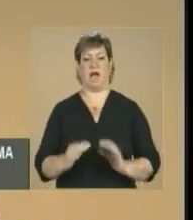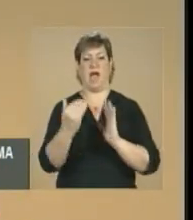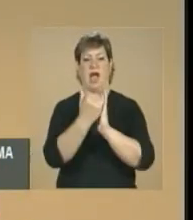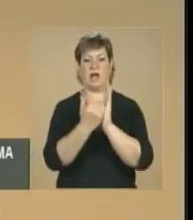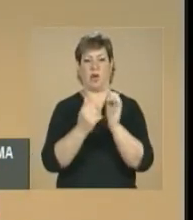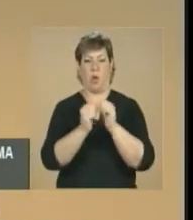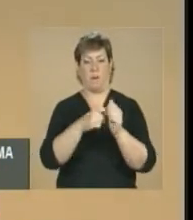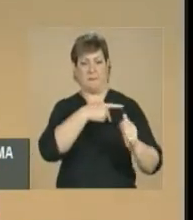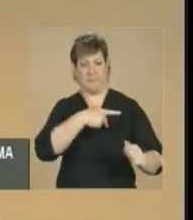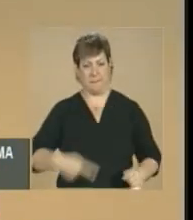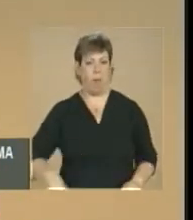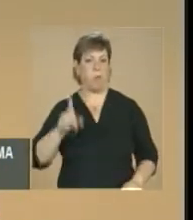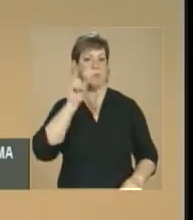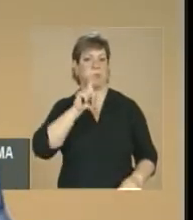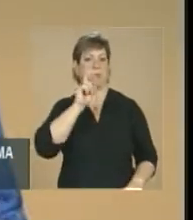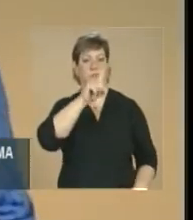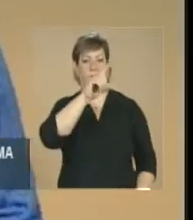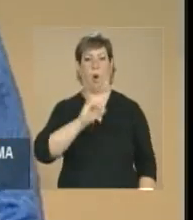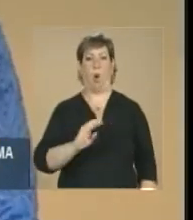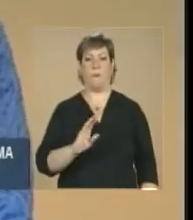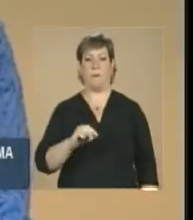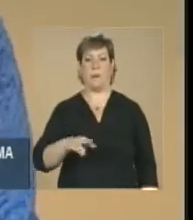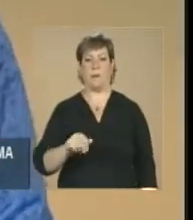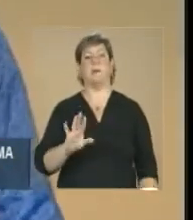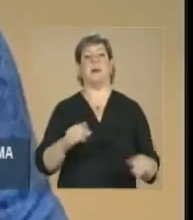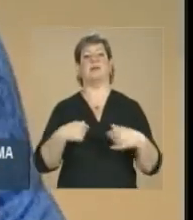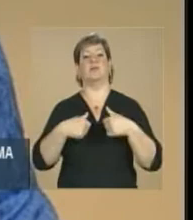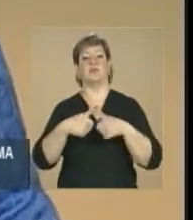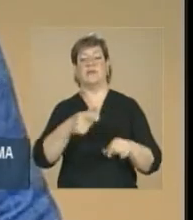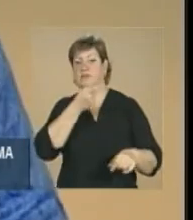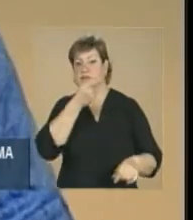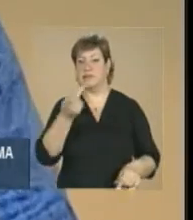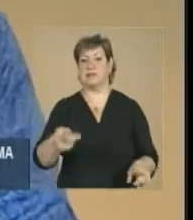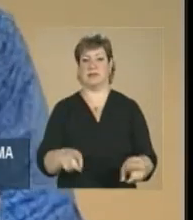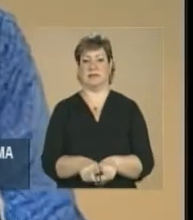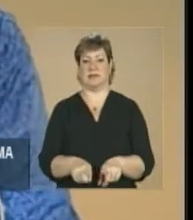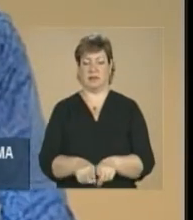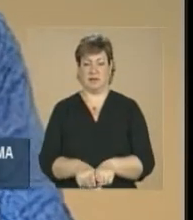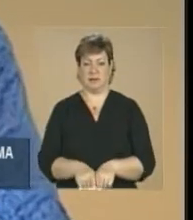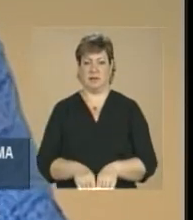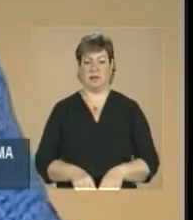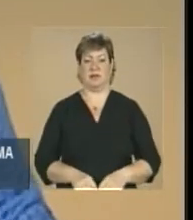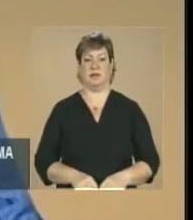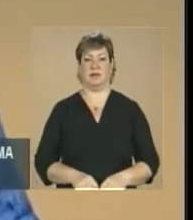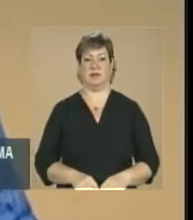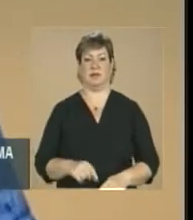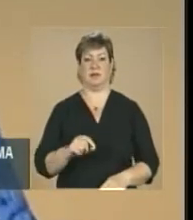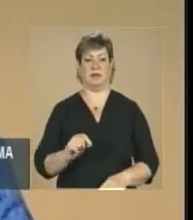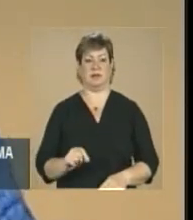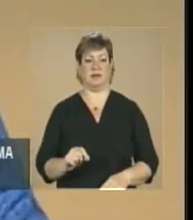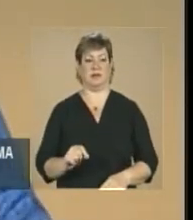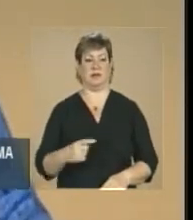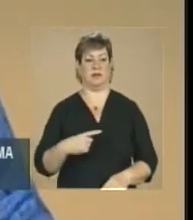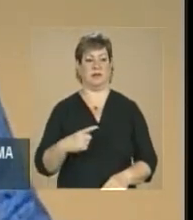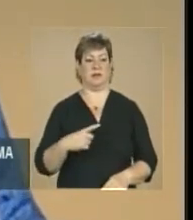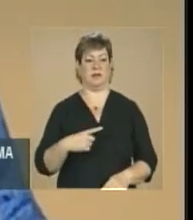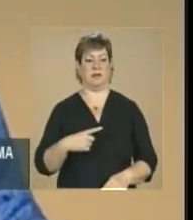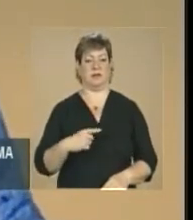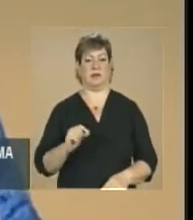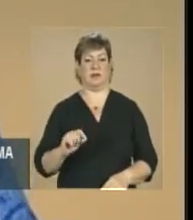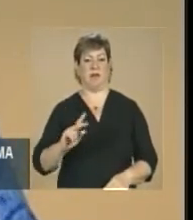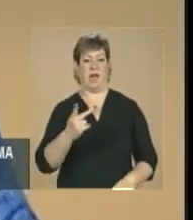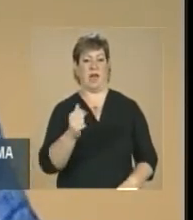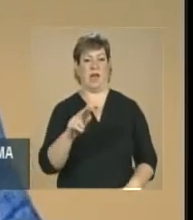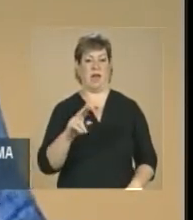com o presidente Obama, mas eu estive visitando o MIT e